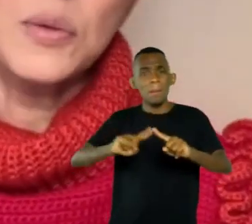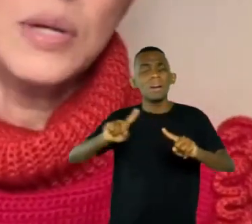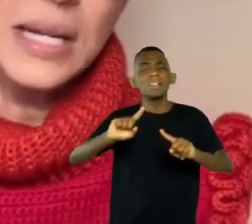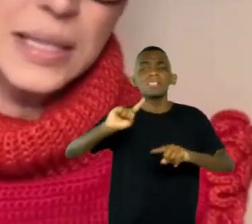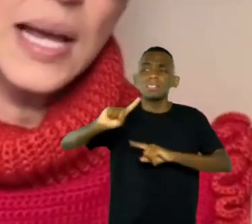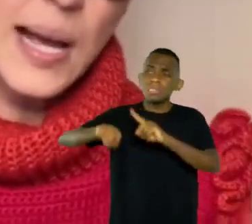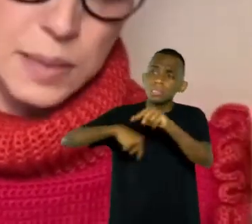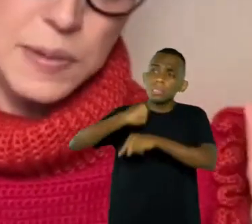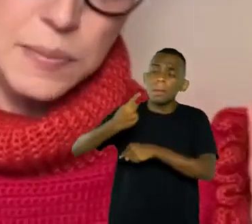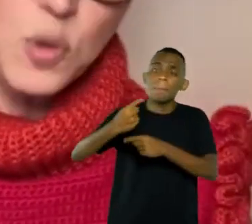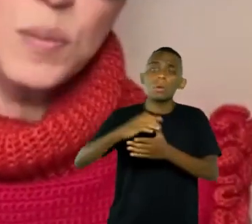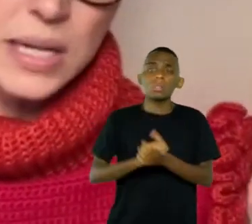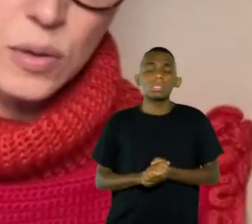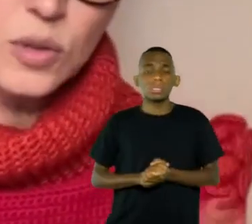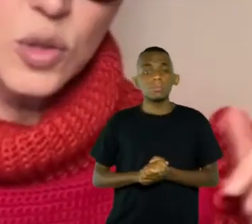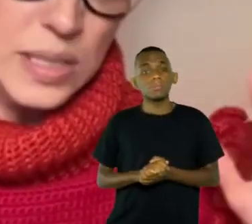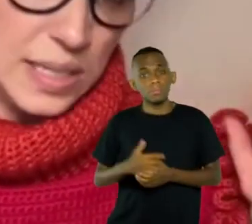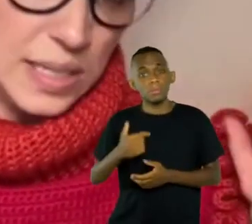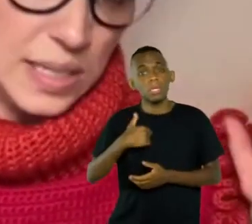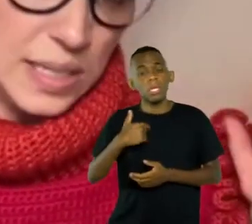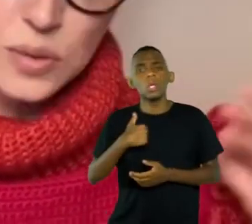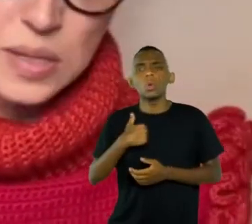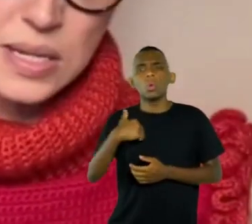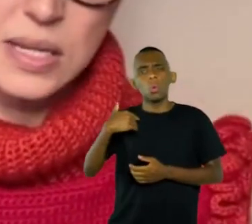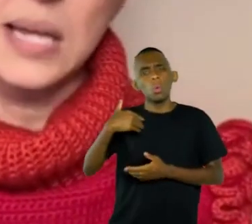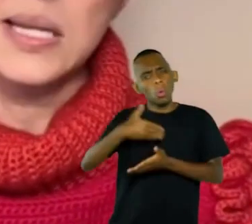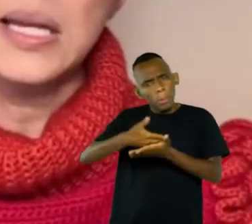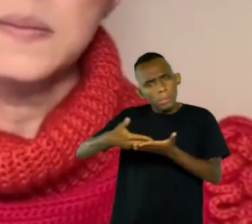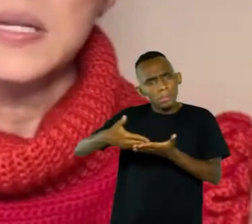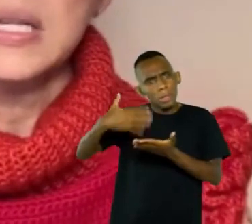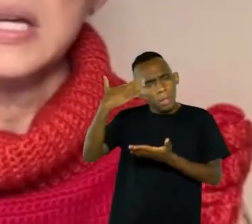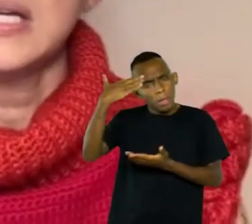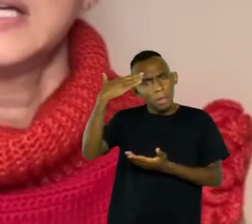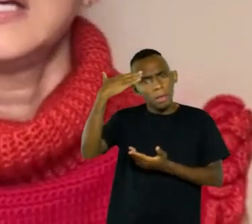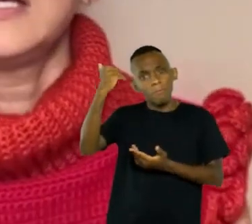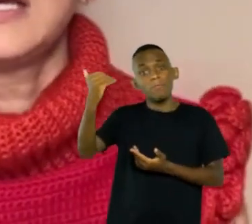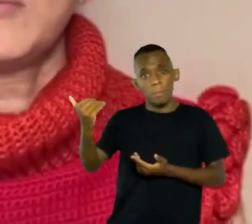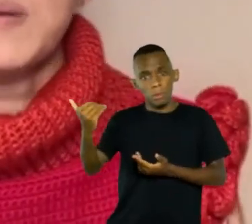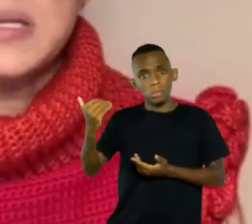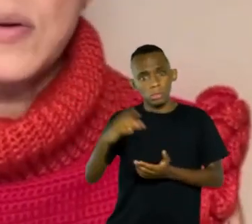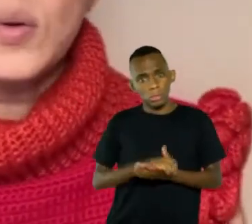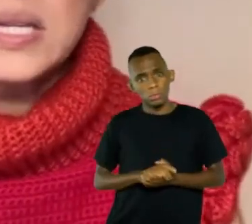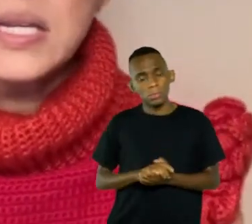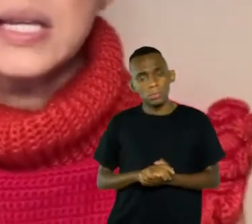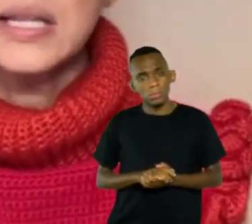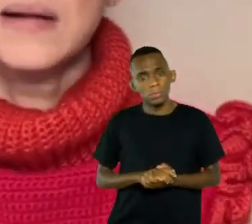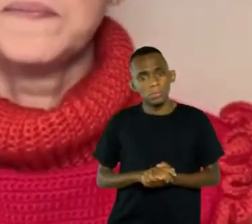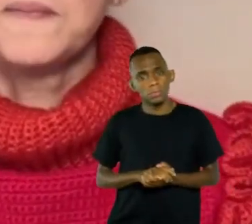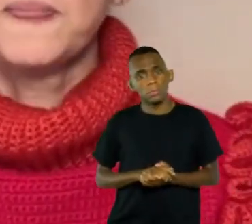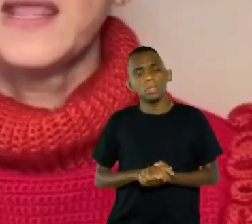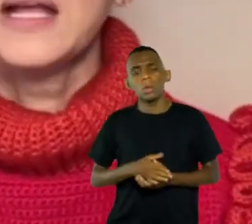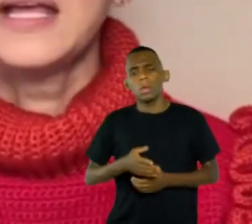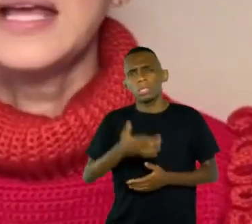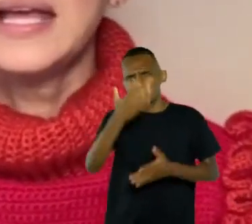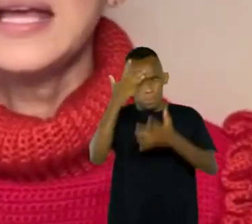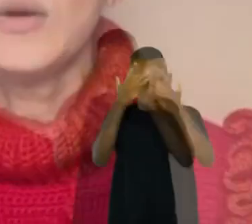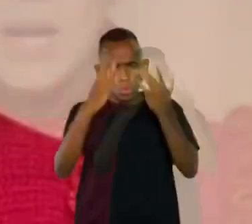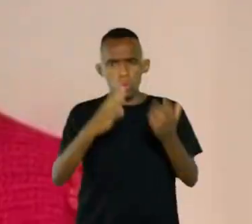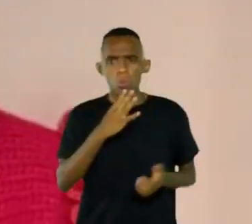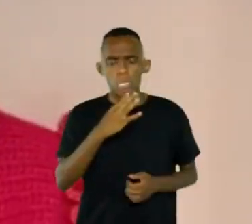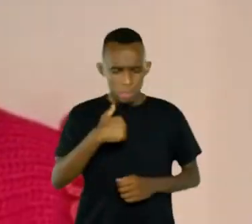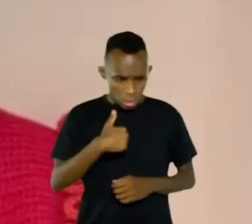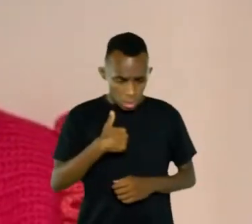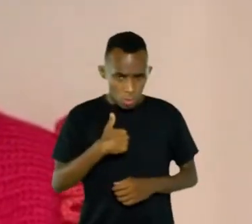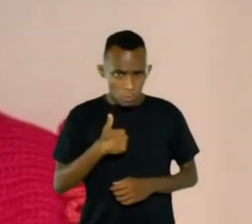tornei uma figura, entre aspas, pública, com todas as aspas, né? É uma pessoa conhecida,